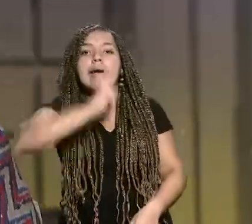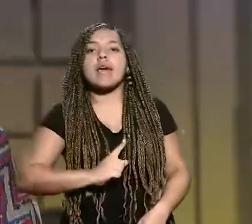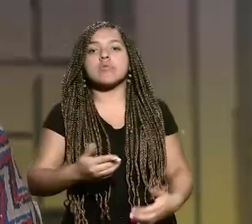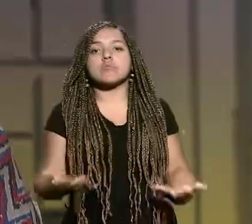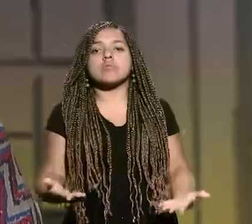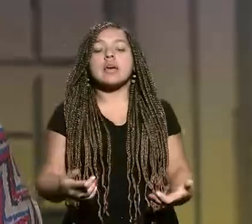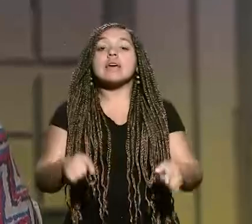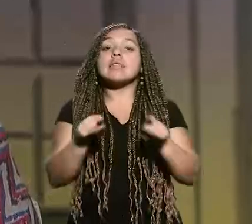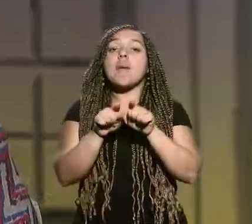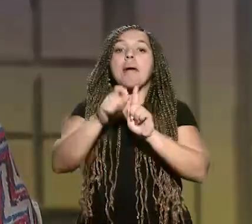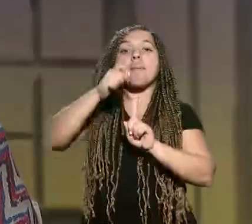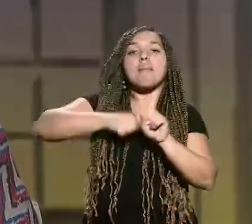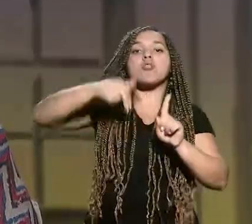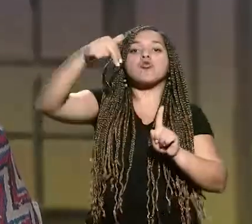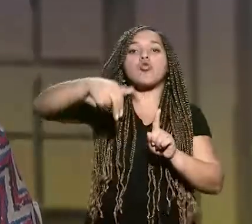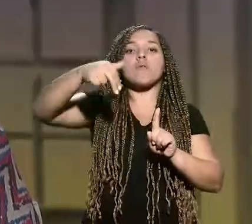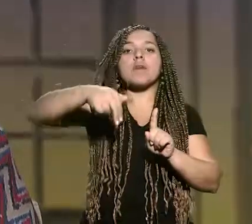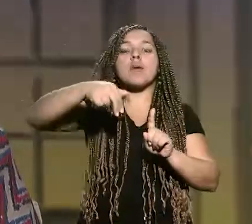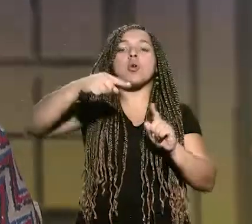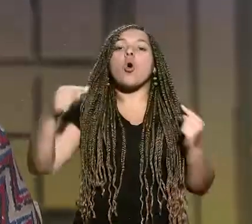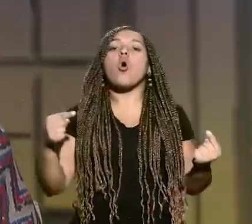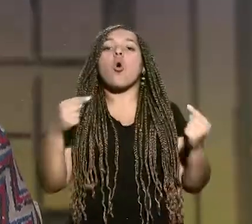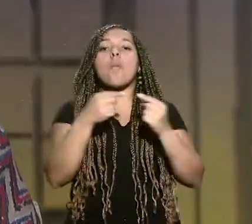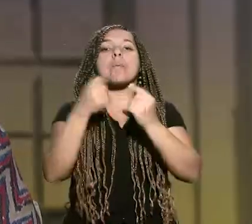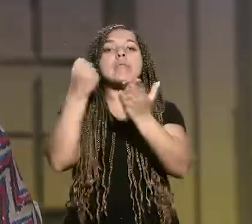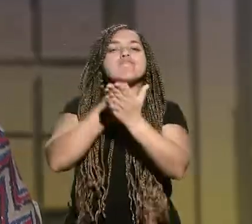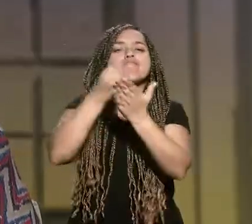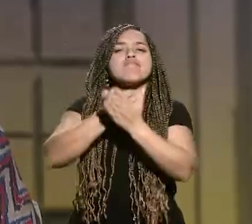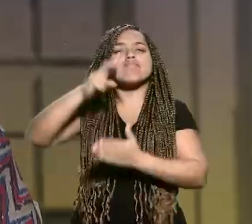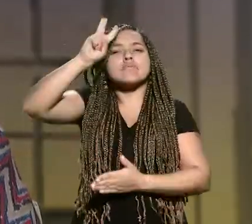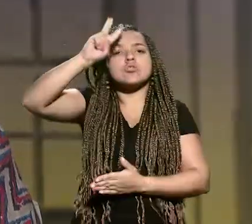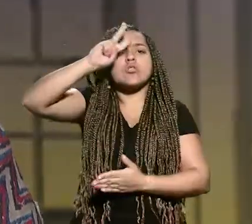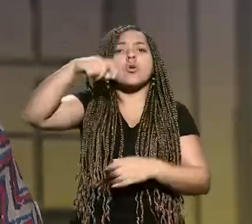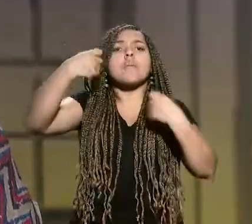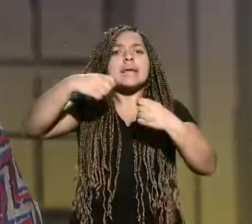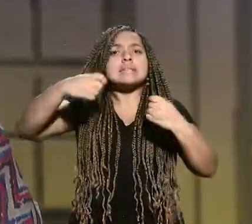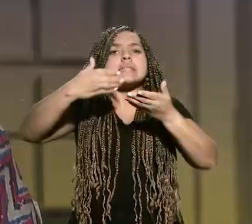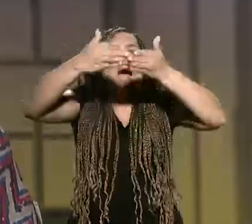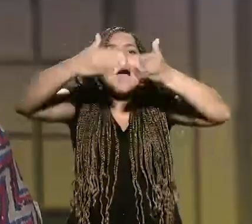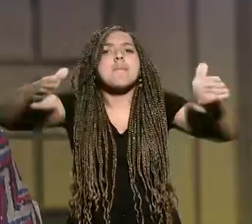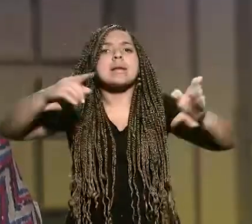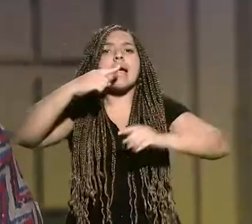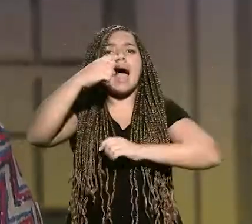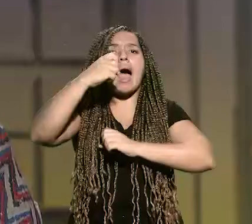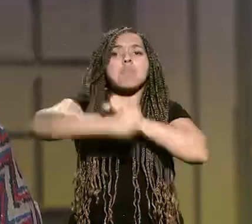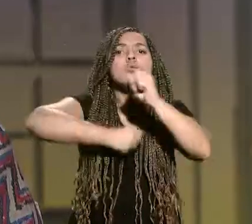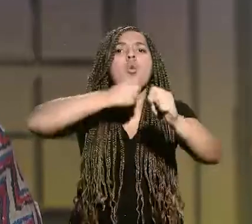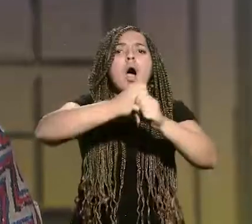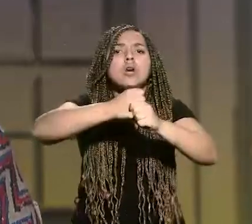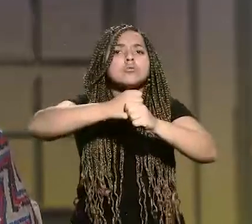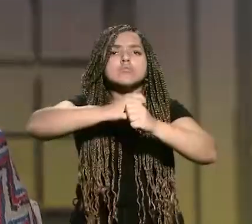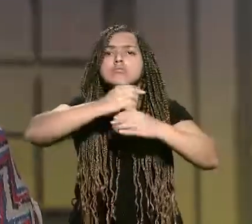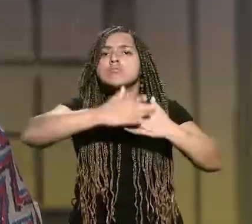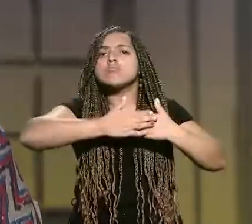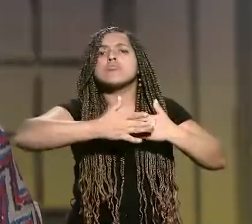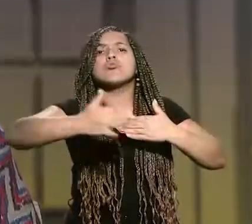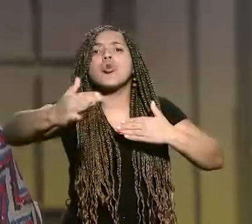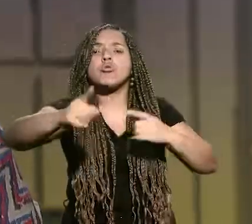racismo. E tem a ver com o dia 21 de março. Então, é durante o mês de março. É durante o mês de março. E é